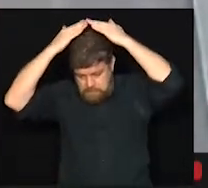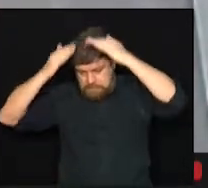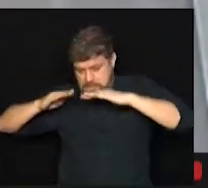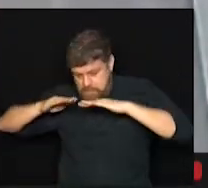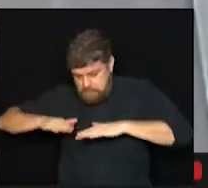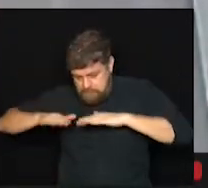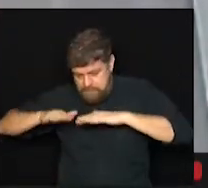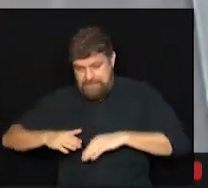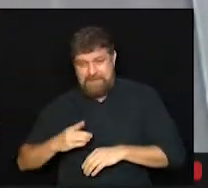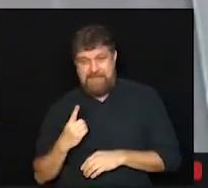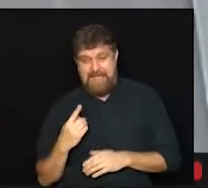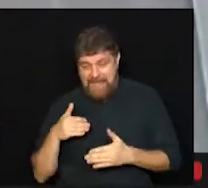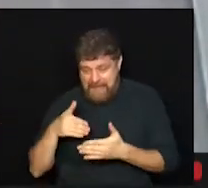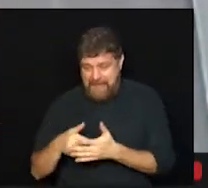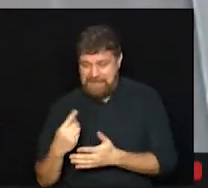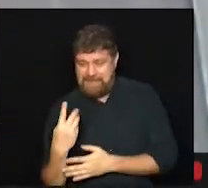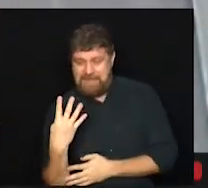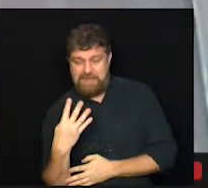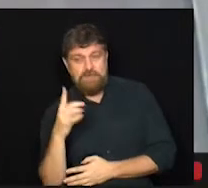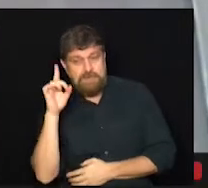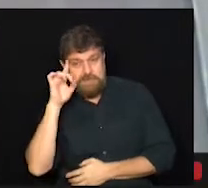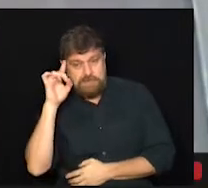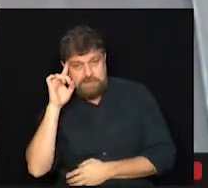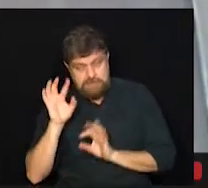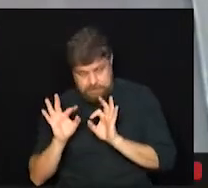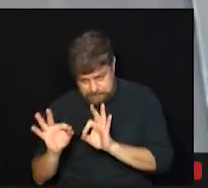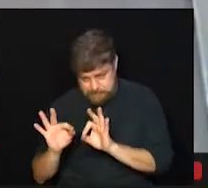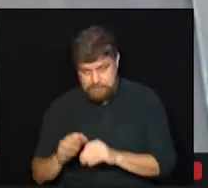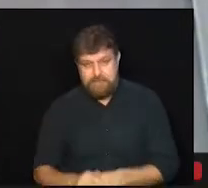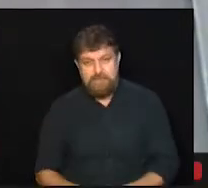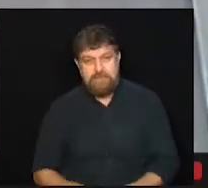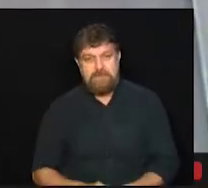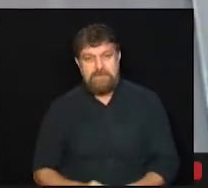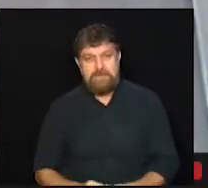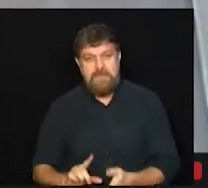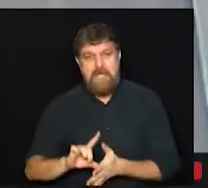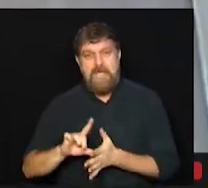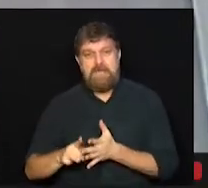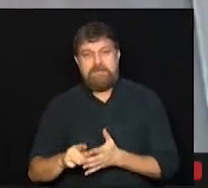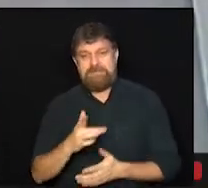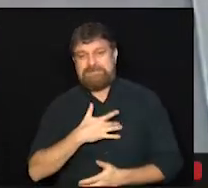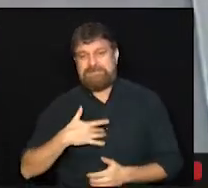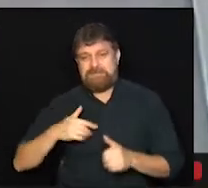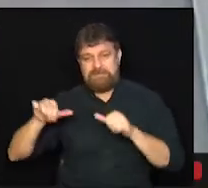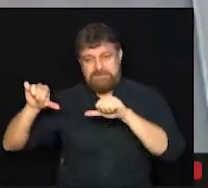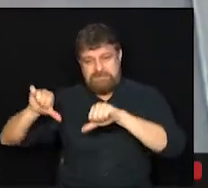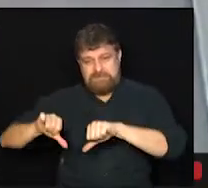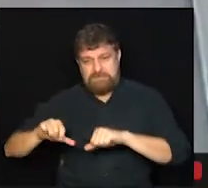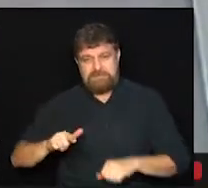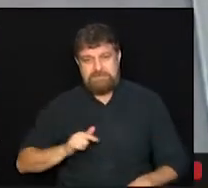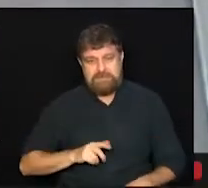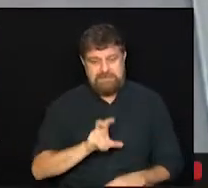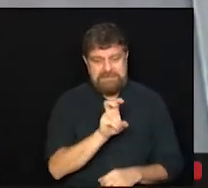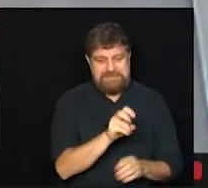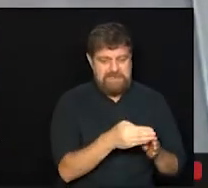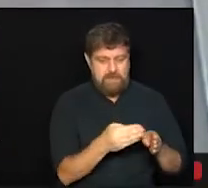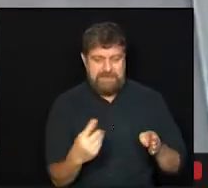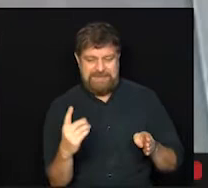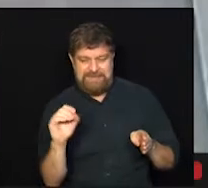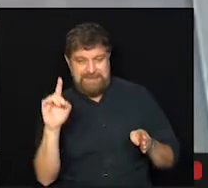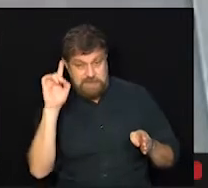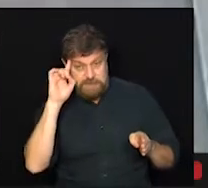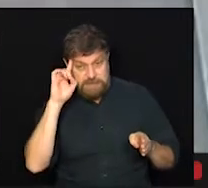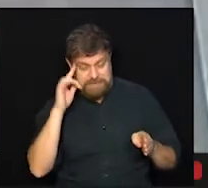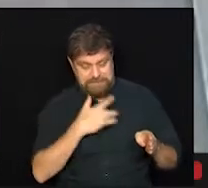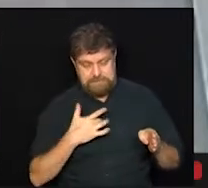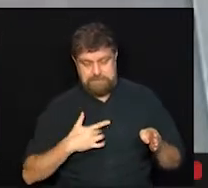idealmente de 10 a 14 dias. A fase de piora da doença, habitualmente, é de 5 a 10, então,